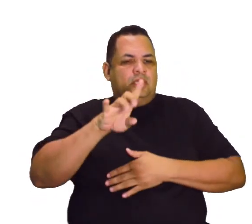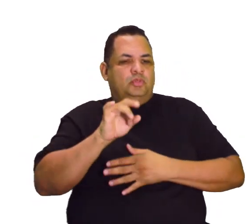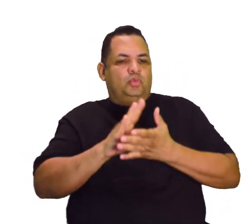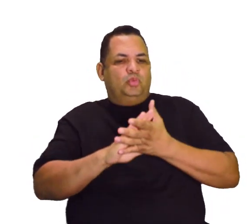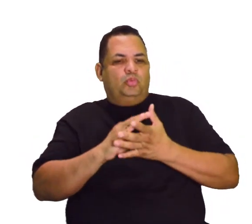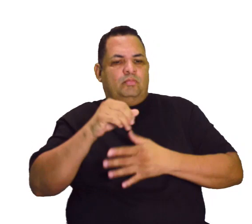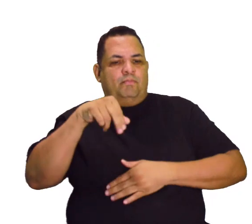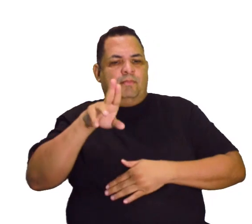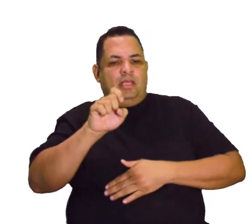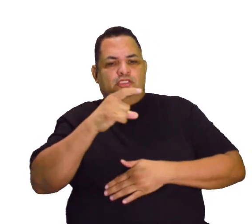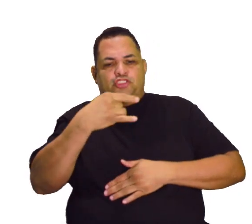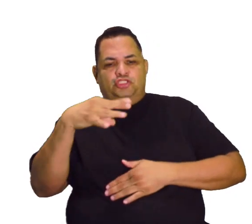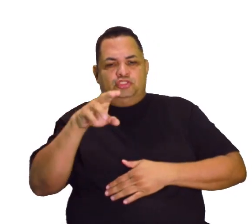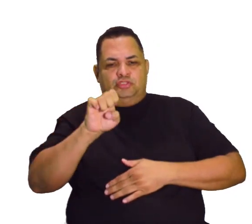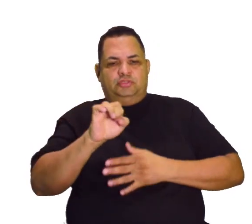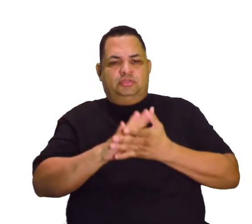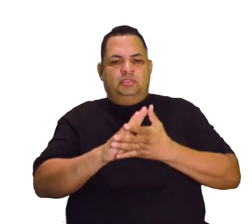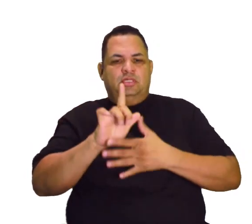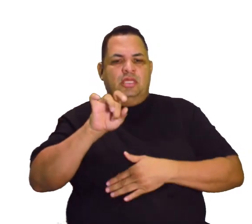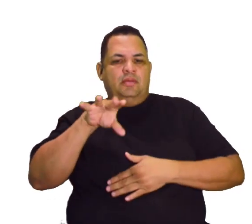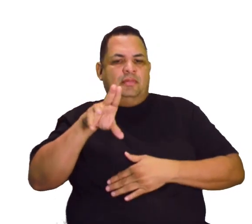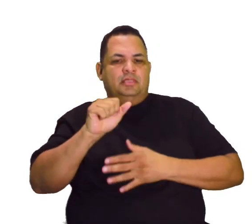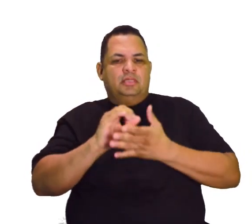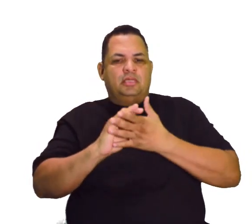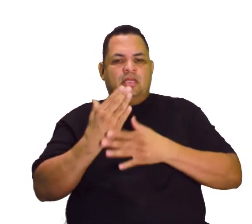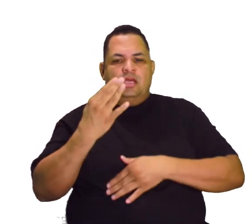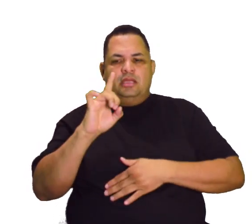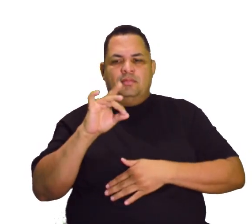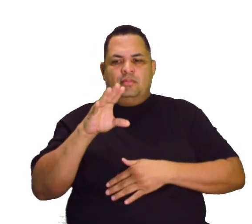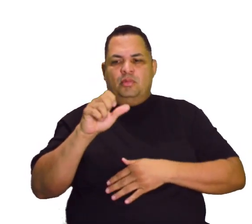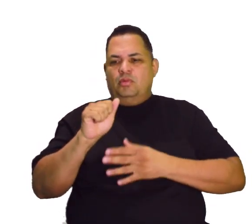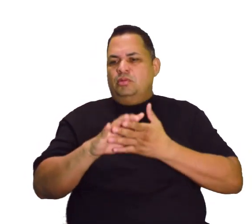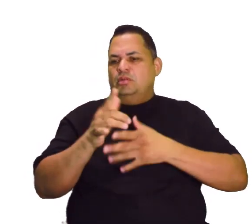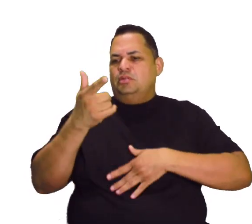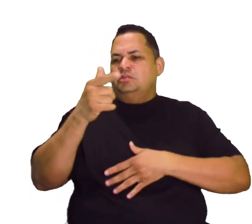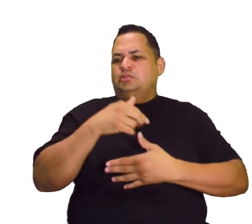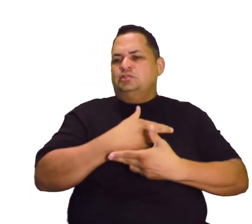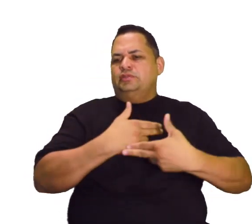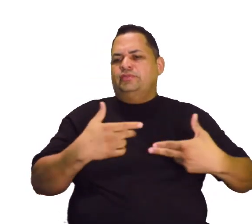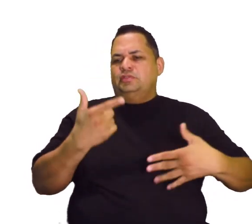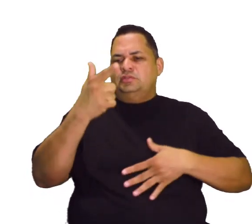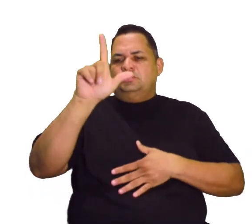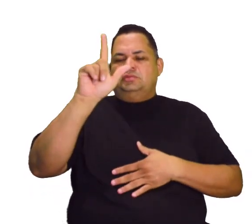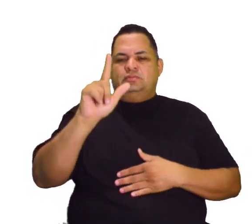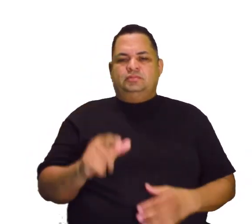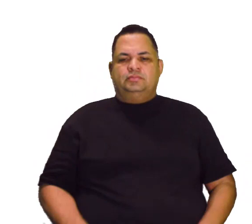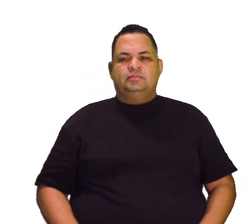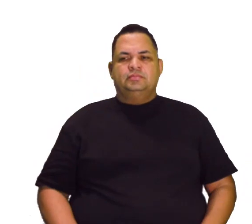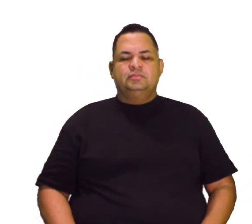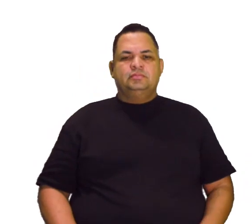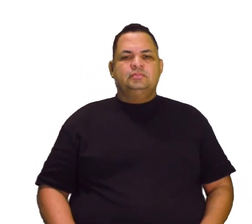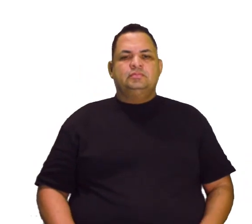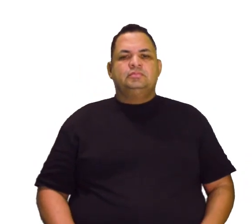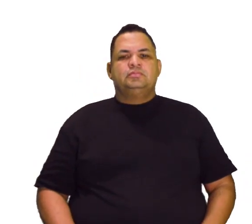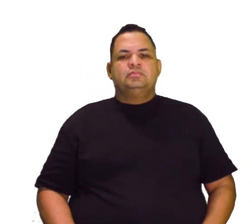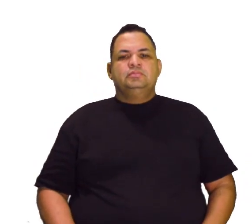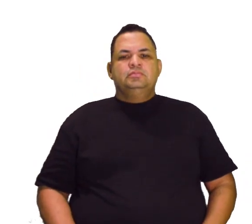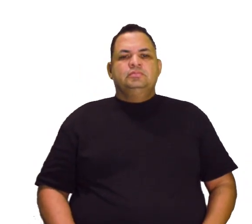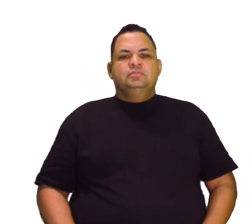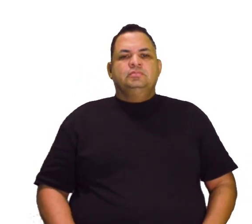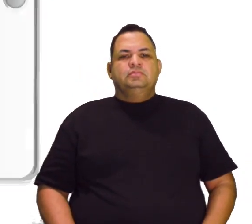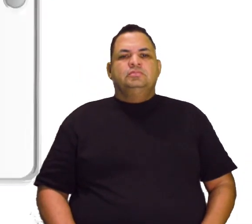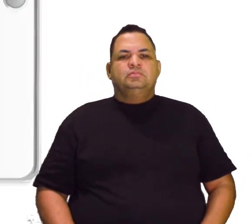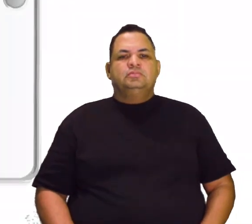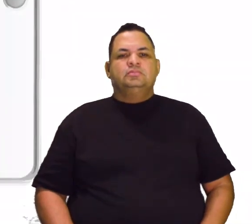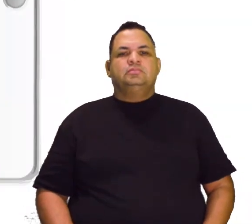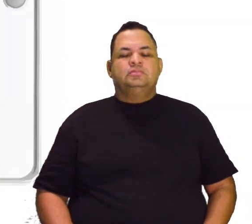samba, maracatu, maxixe, lambada e carimbó e muitas outras, tá? Aqui só alguns exemplos. Muito bem, então vamos